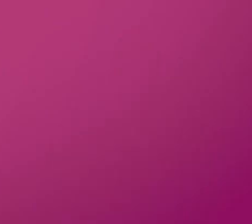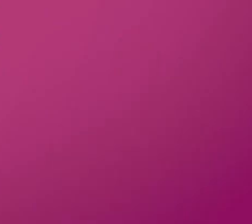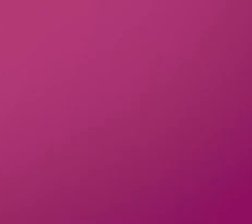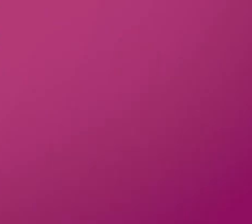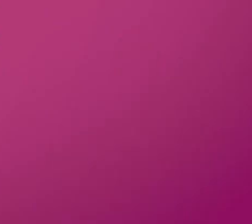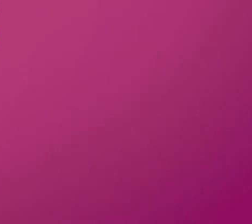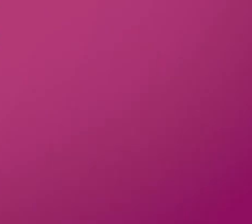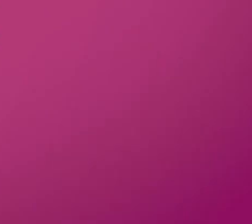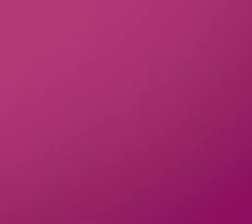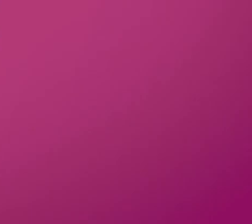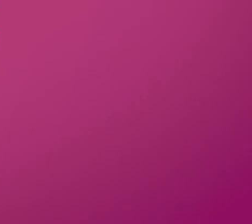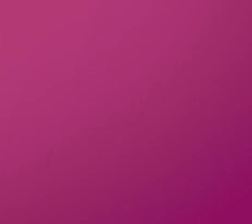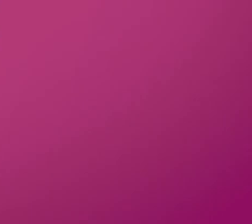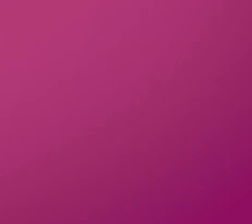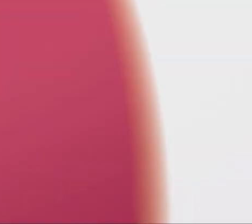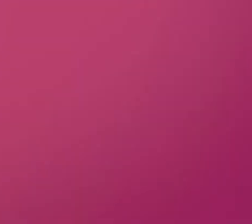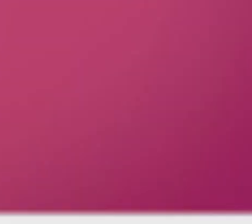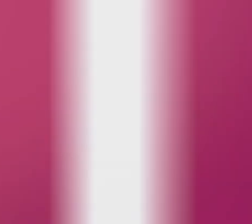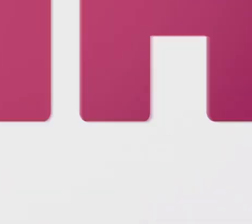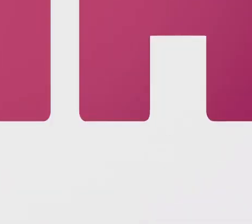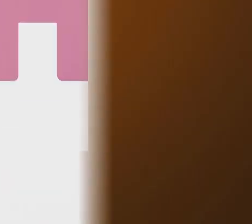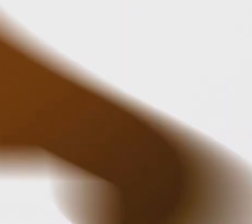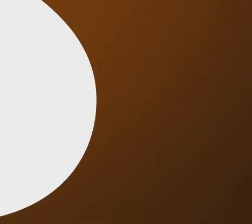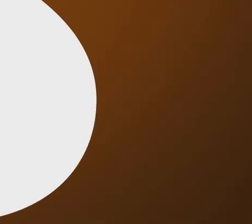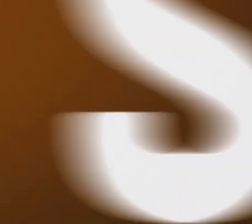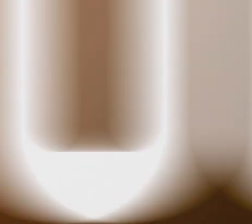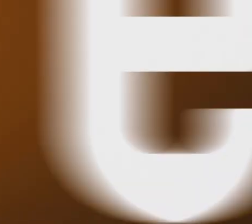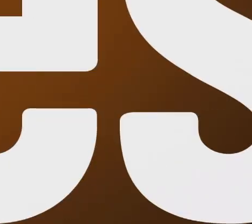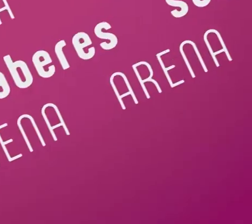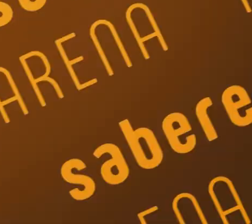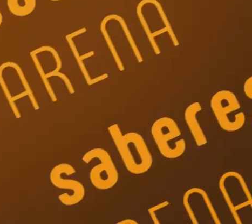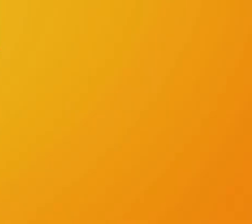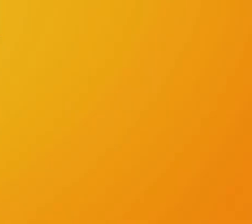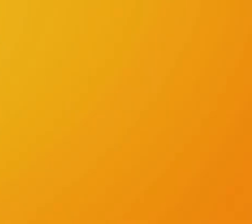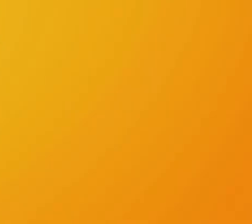e eu.